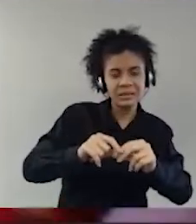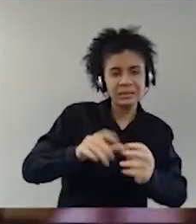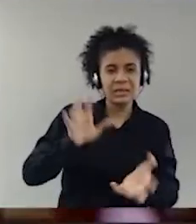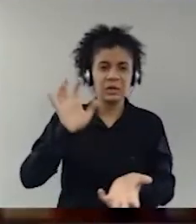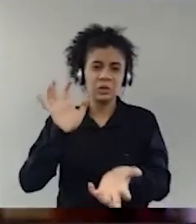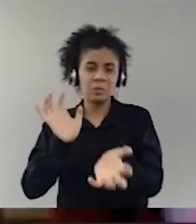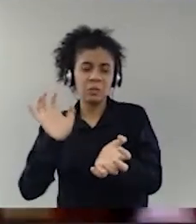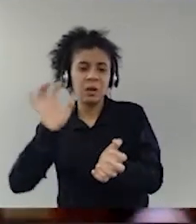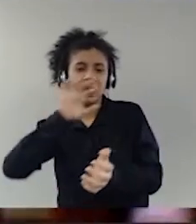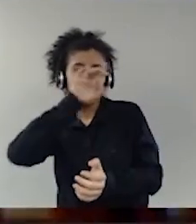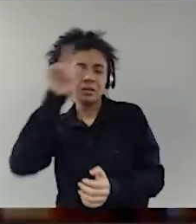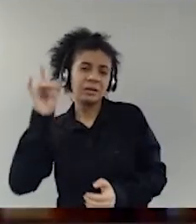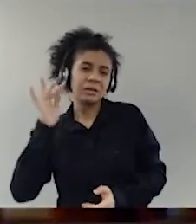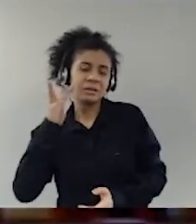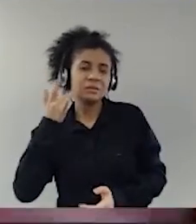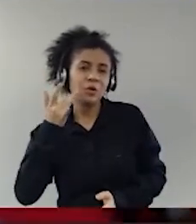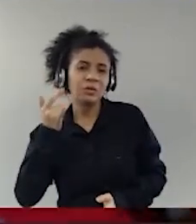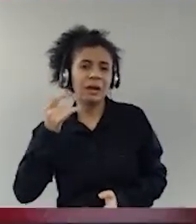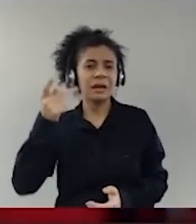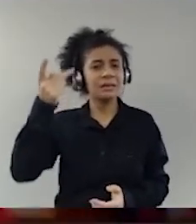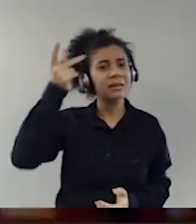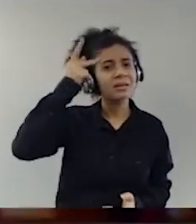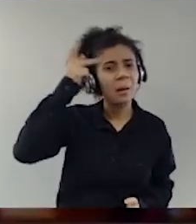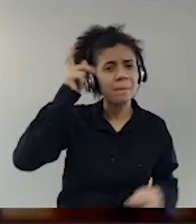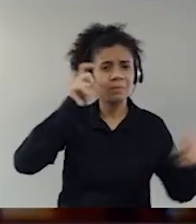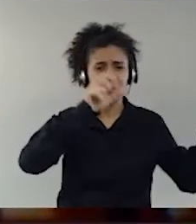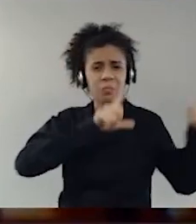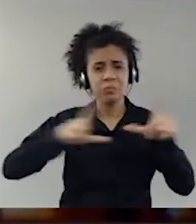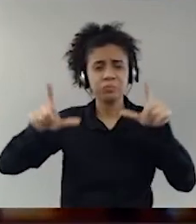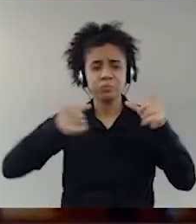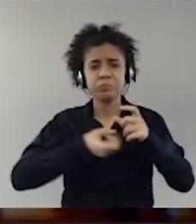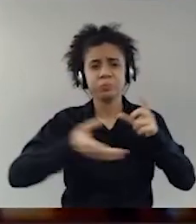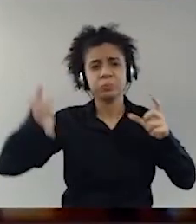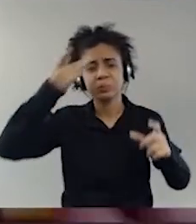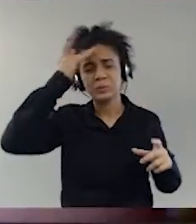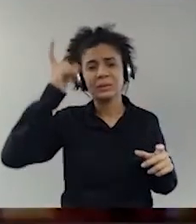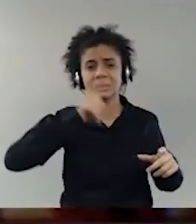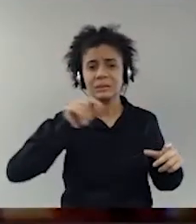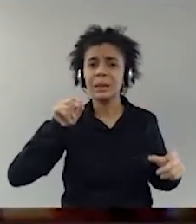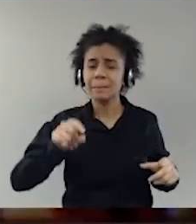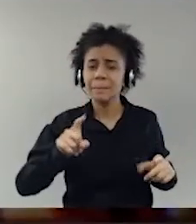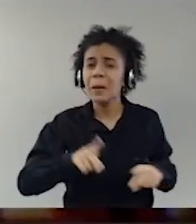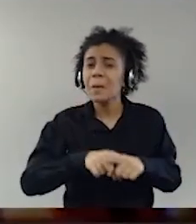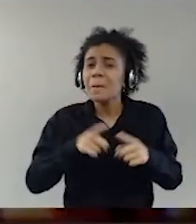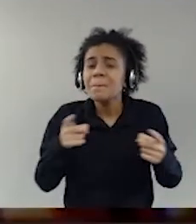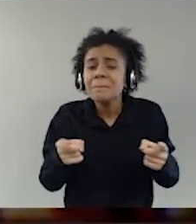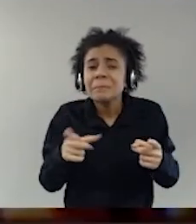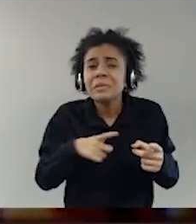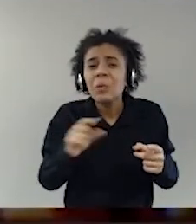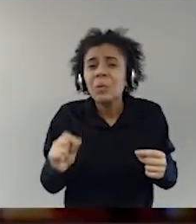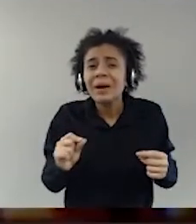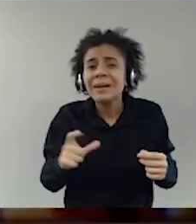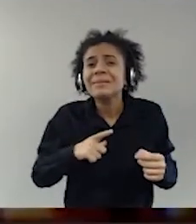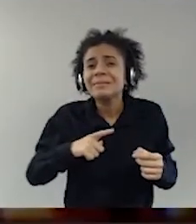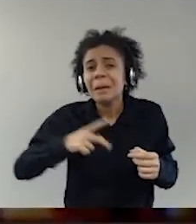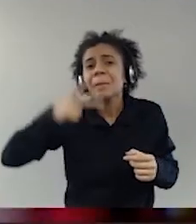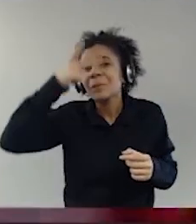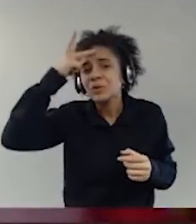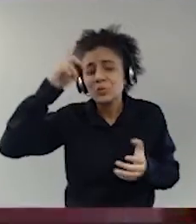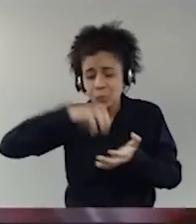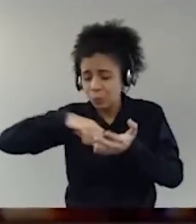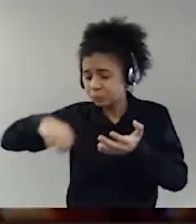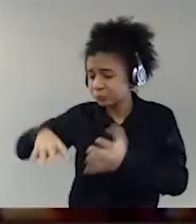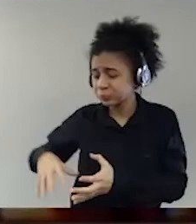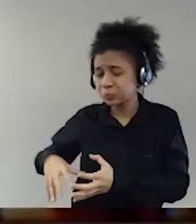São Paulo, aqui numa tela, falando num evento para 100 mil pessoas, mas que, ao mesmo tempo, determina uma exclusão, que é